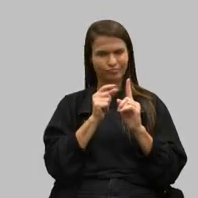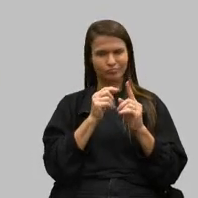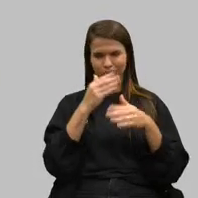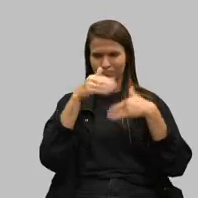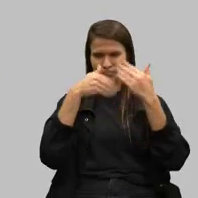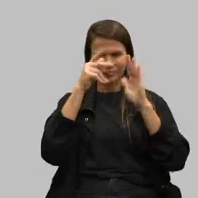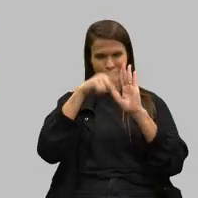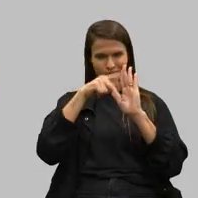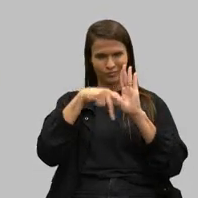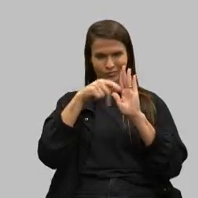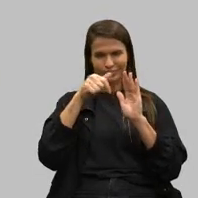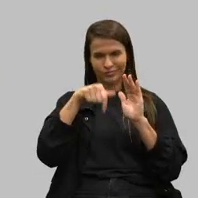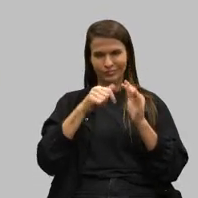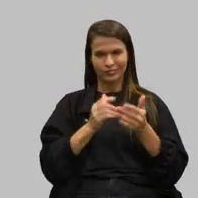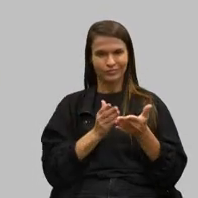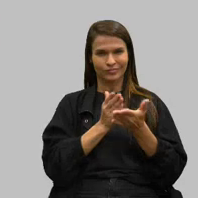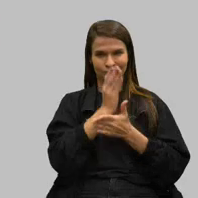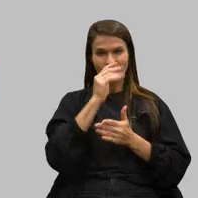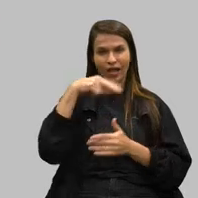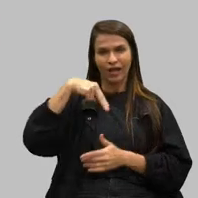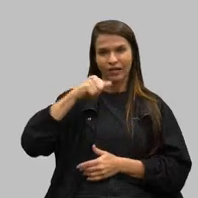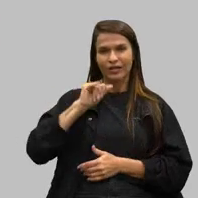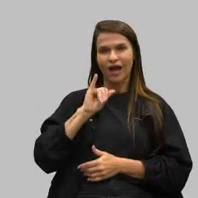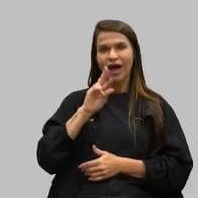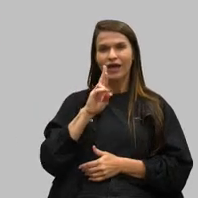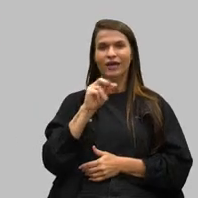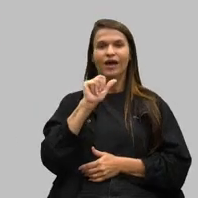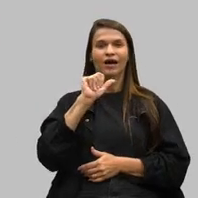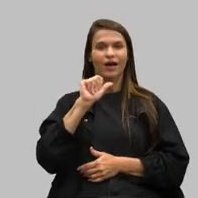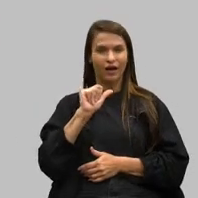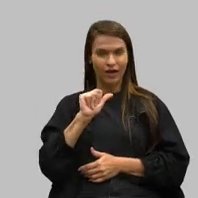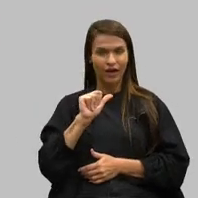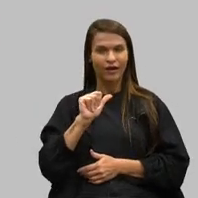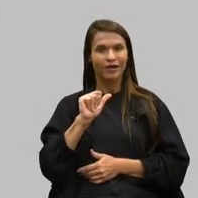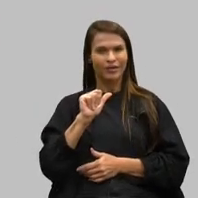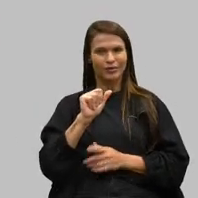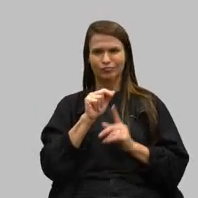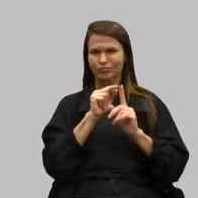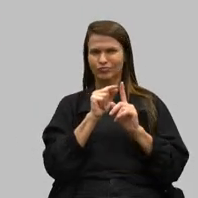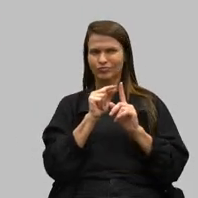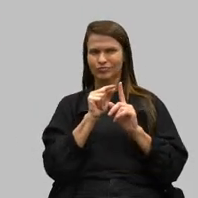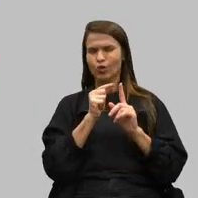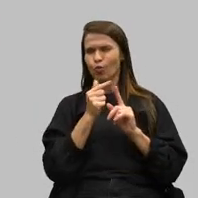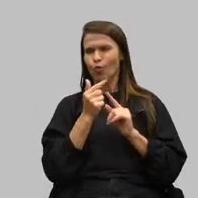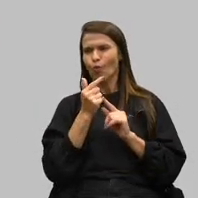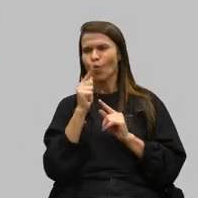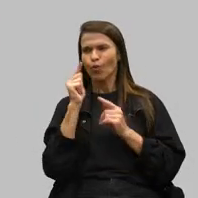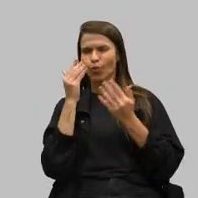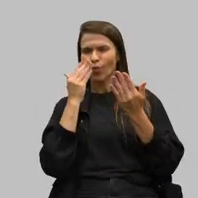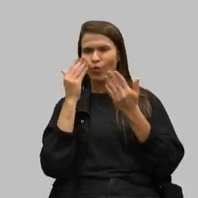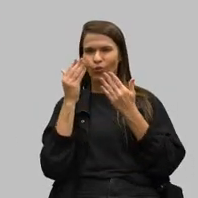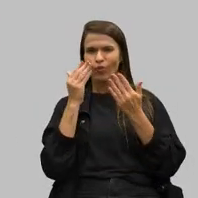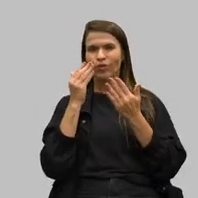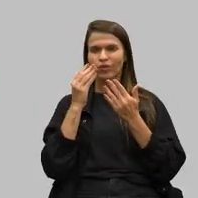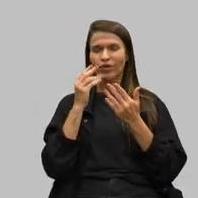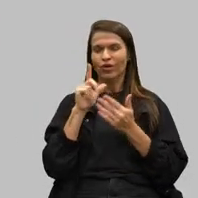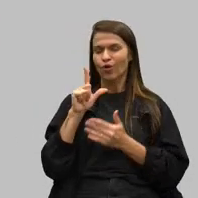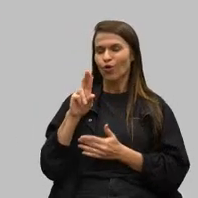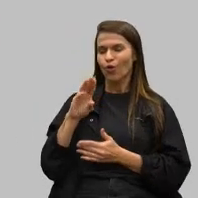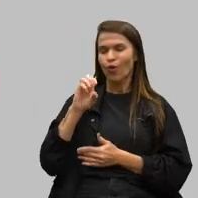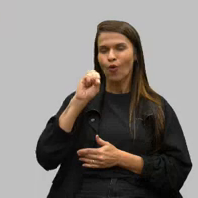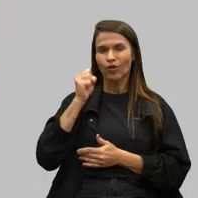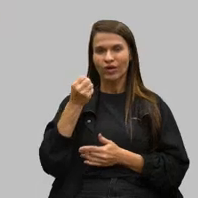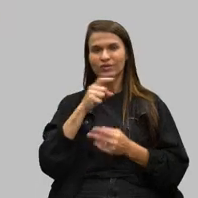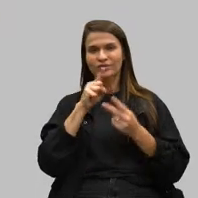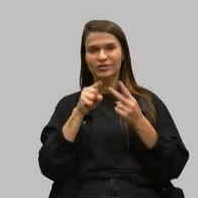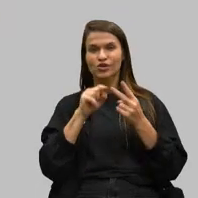aprovados, a Nayara Rocha. Mais do que você foi só o Lucas Lasmar com seis e o Jean Freire